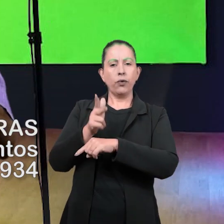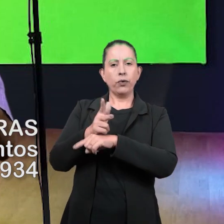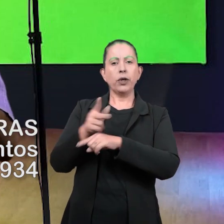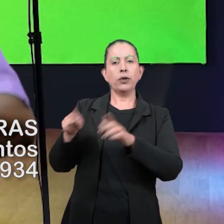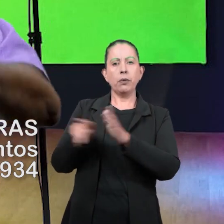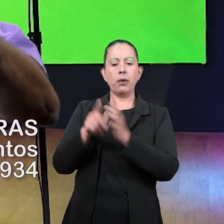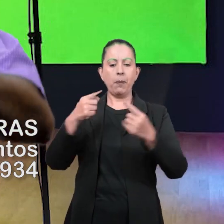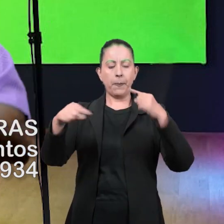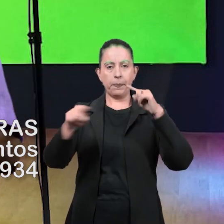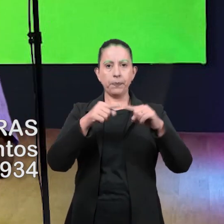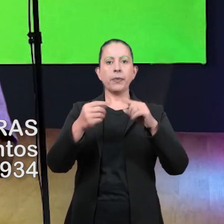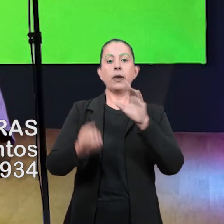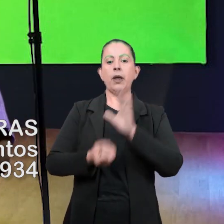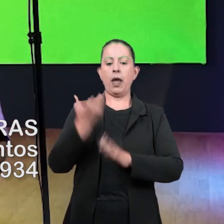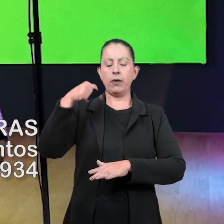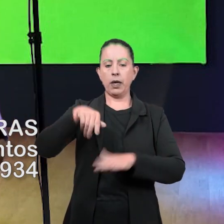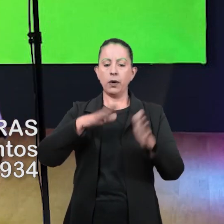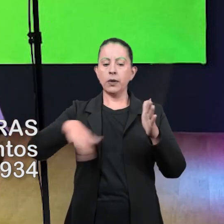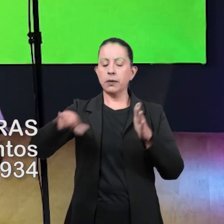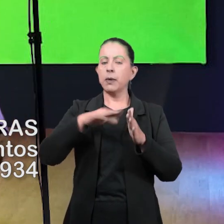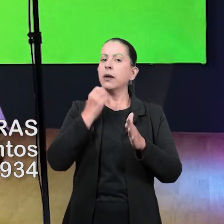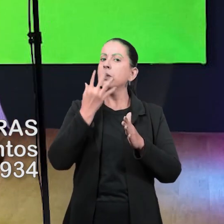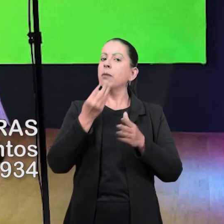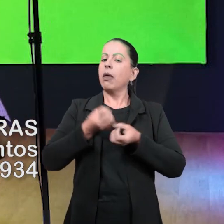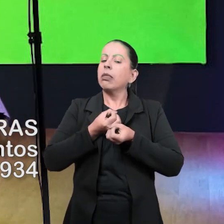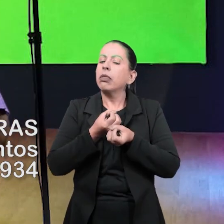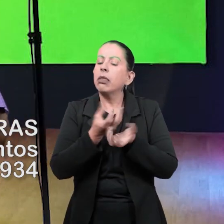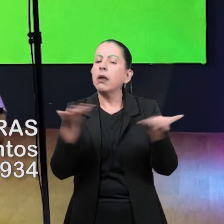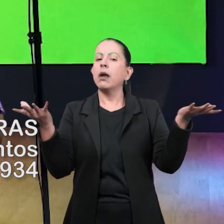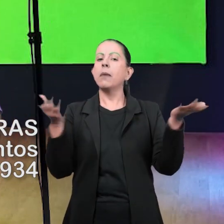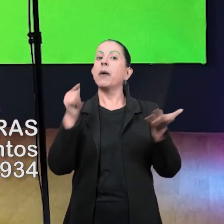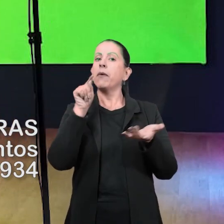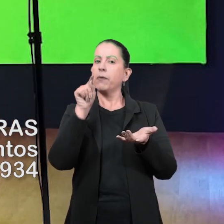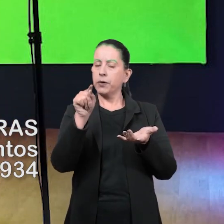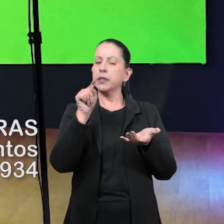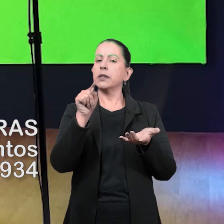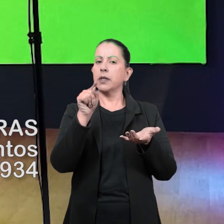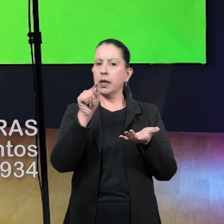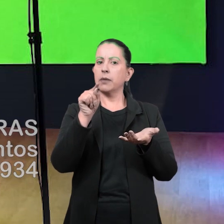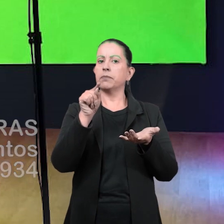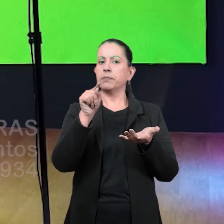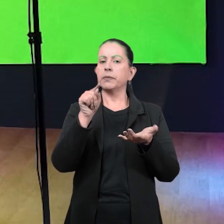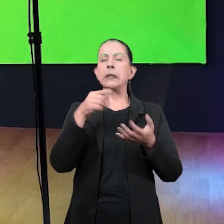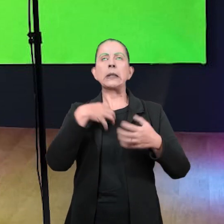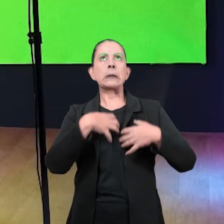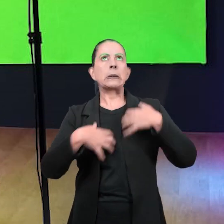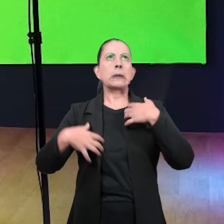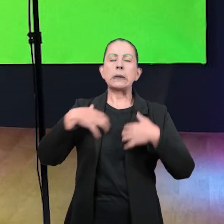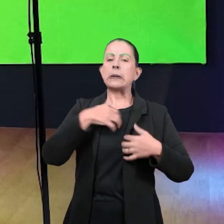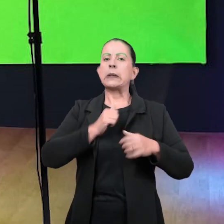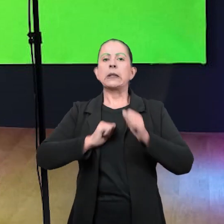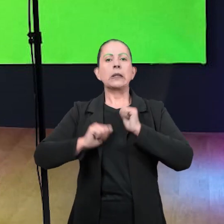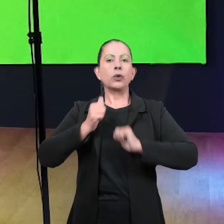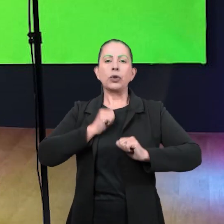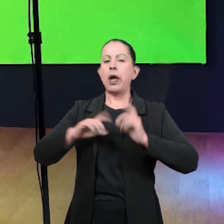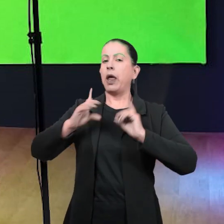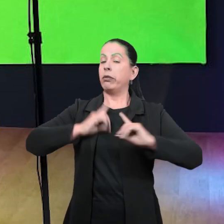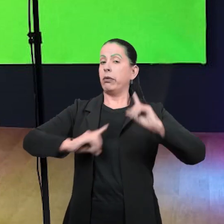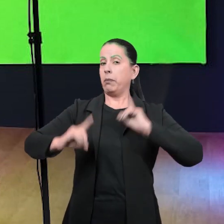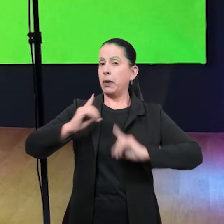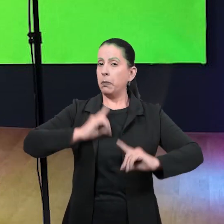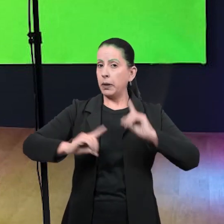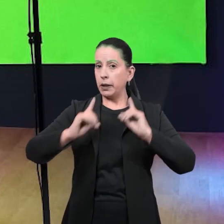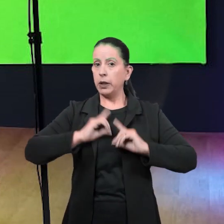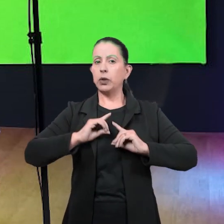videoclipe produzido aqui no Espaço do Bem que leva uma mensagem para você que está angustiado,